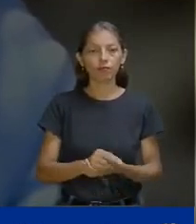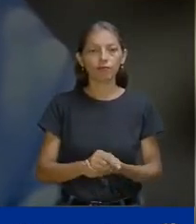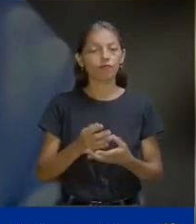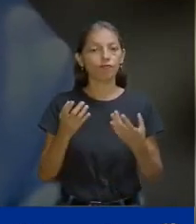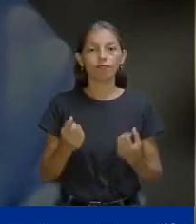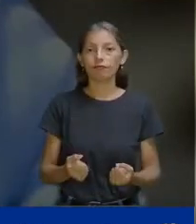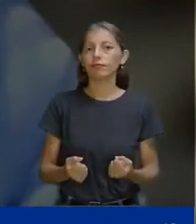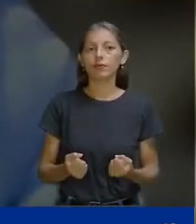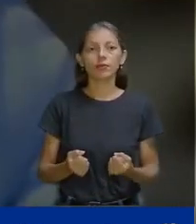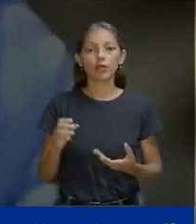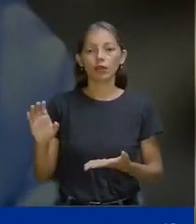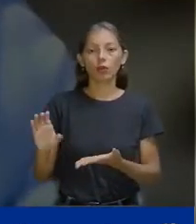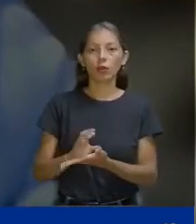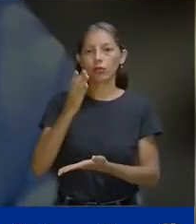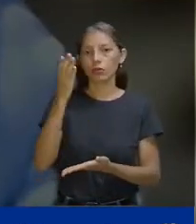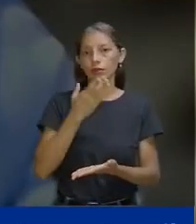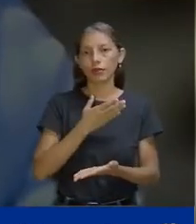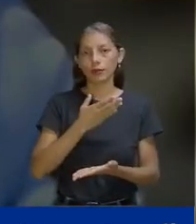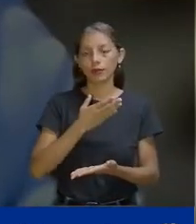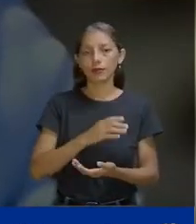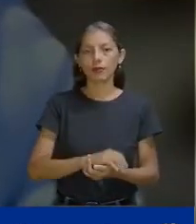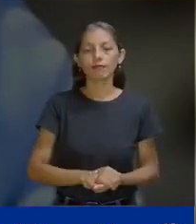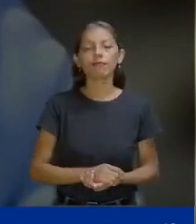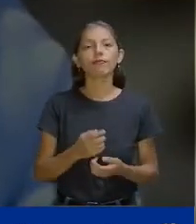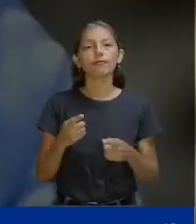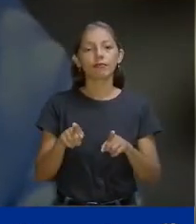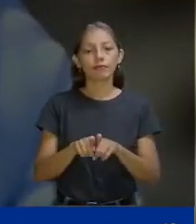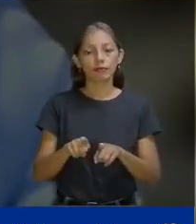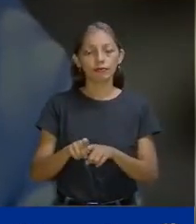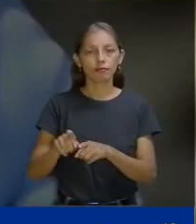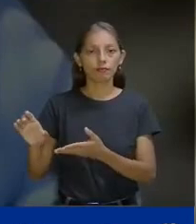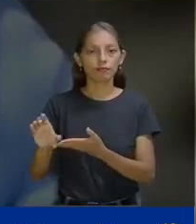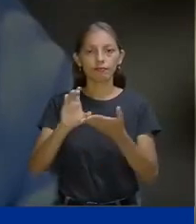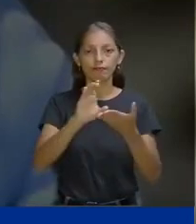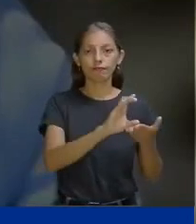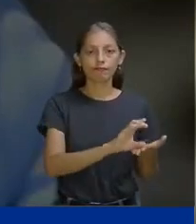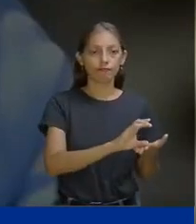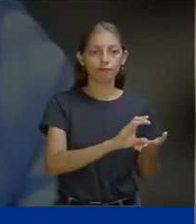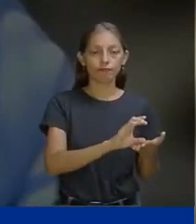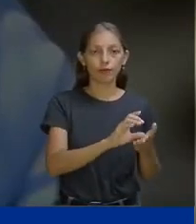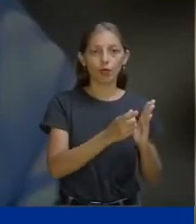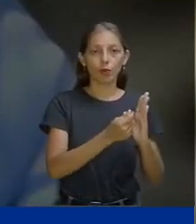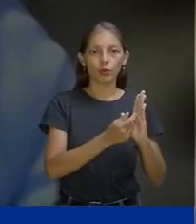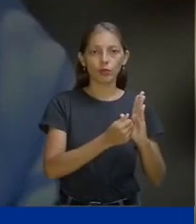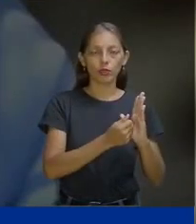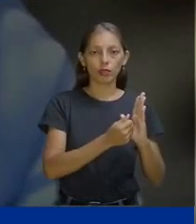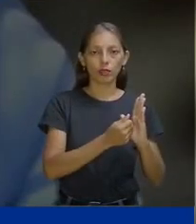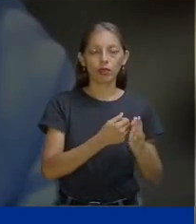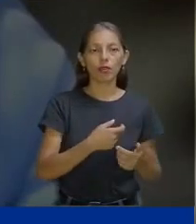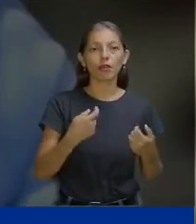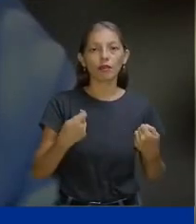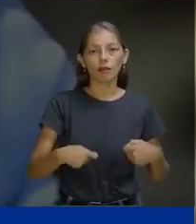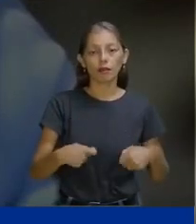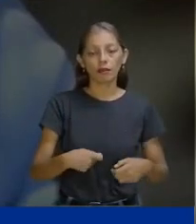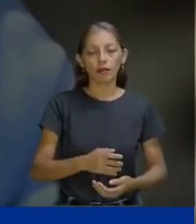das contas e a determinação de restituição da quantia de